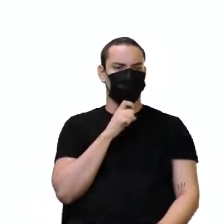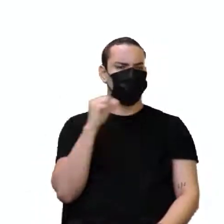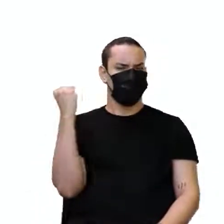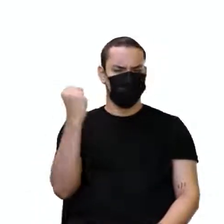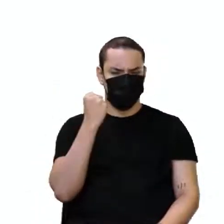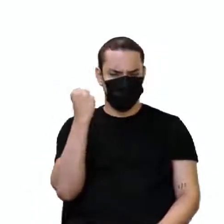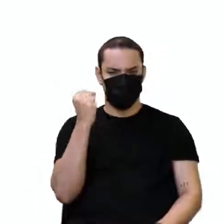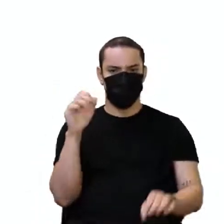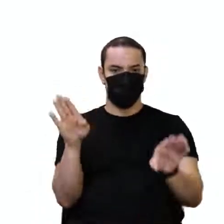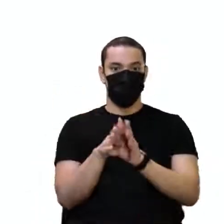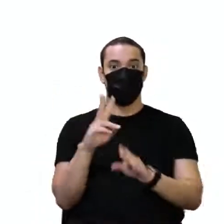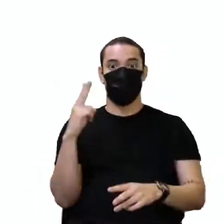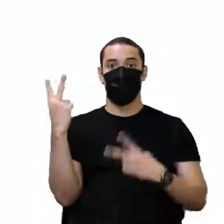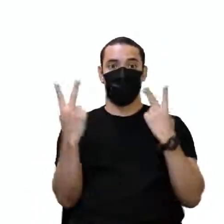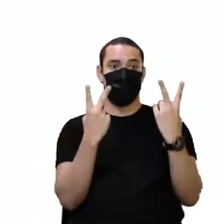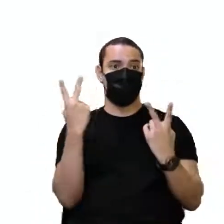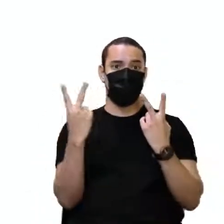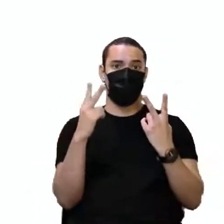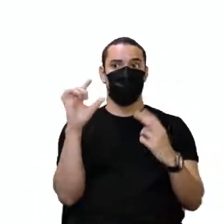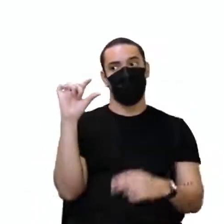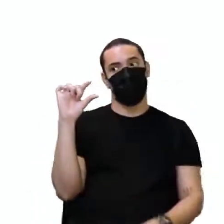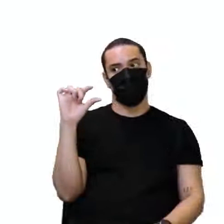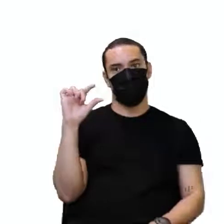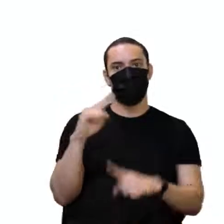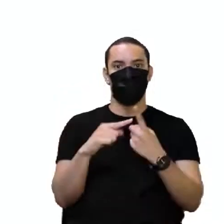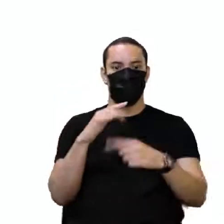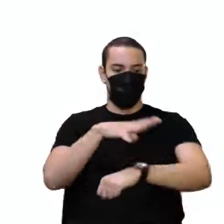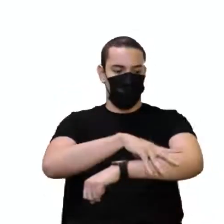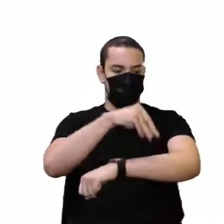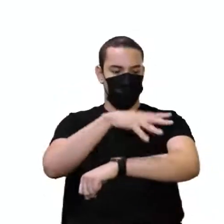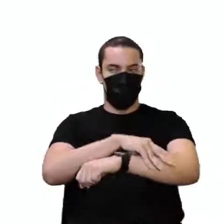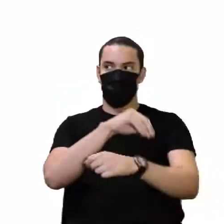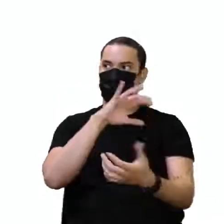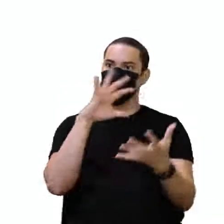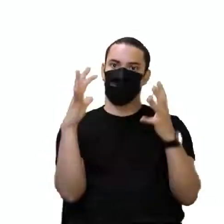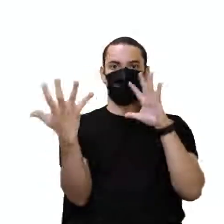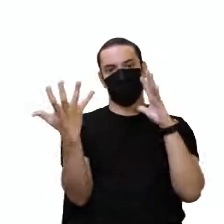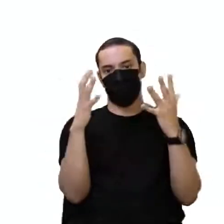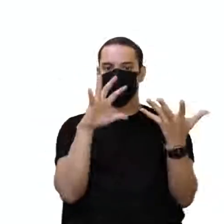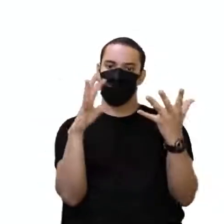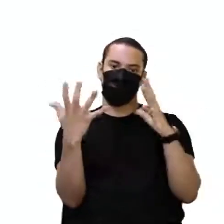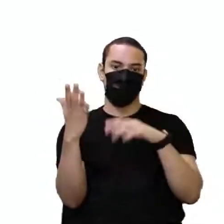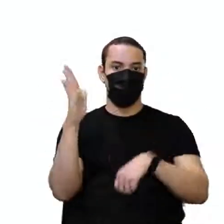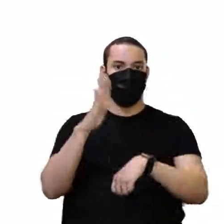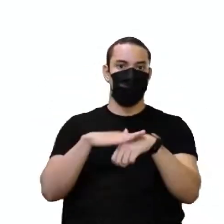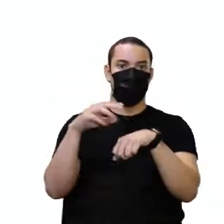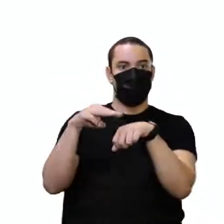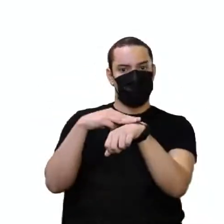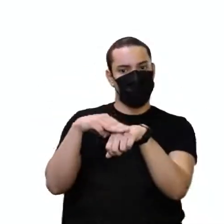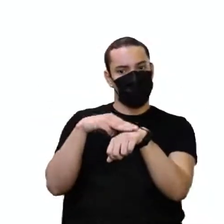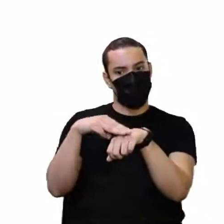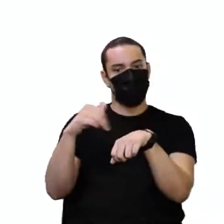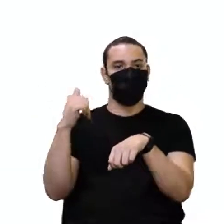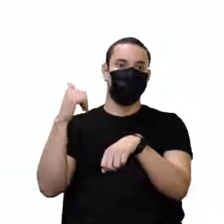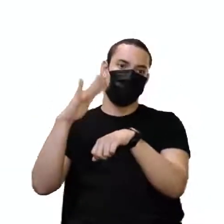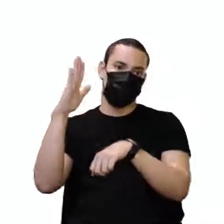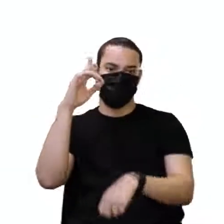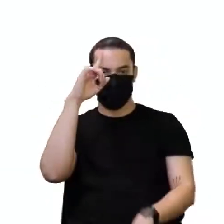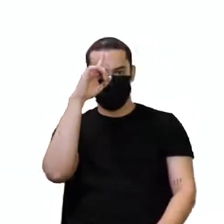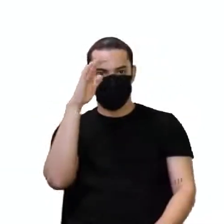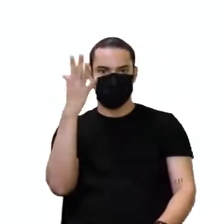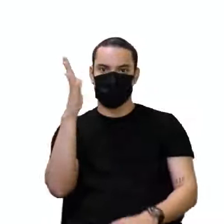intenso, e o de verão, que é bem curto, mas eles ficam com a pelagem mais escurecida, né? Mais marrom, tá? Mas pode ter esse recurso